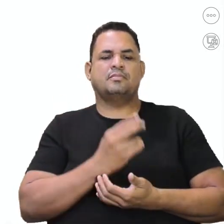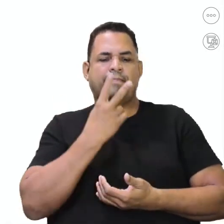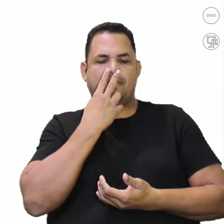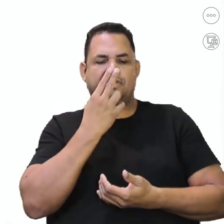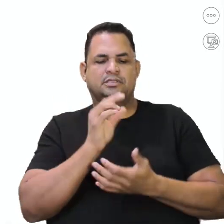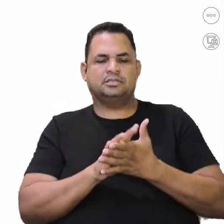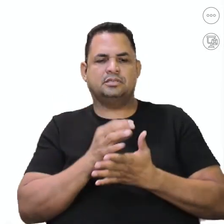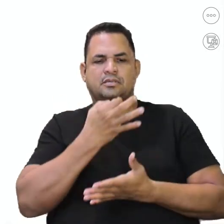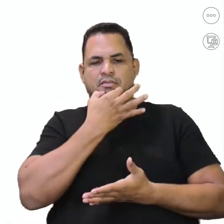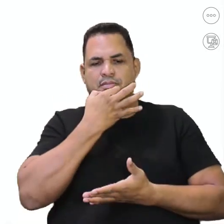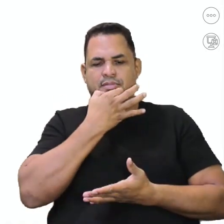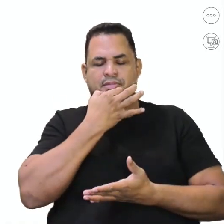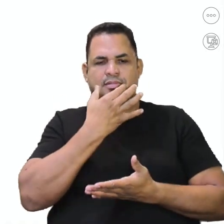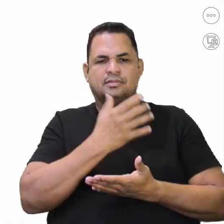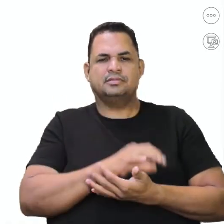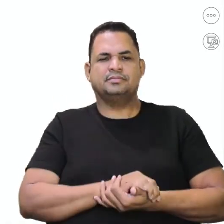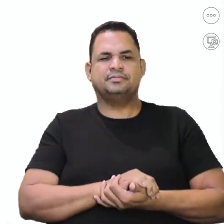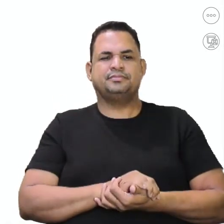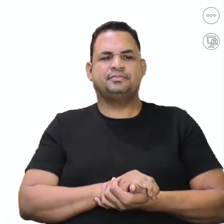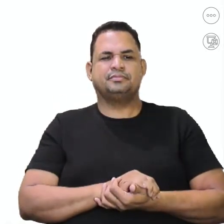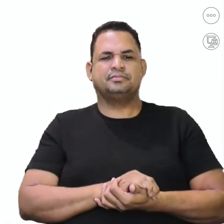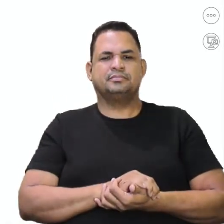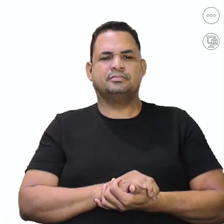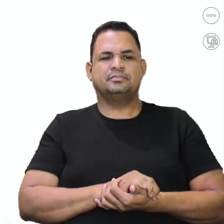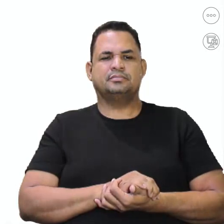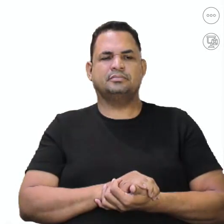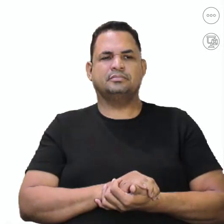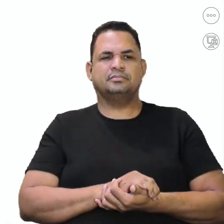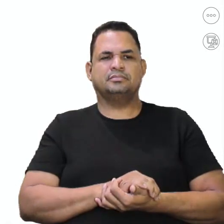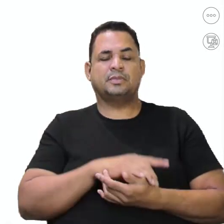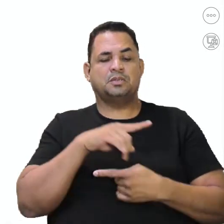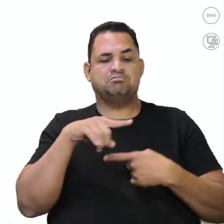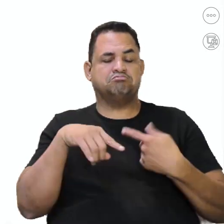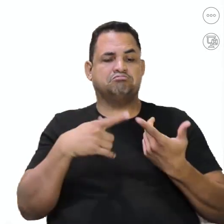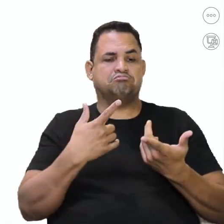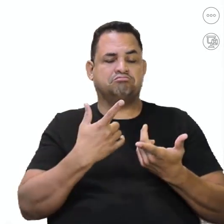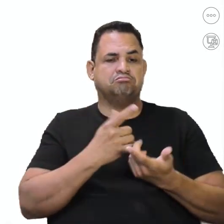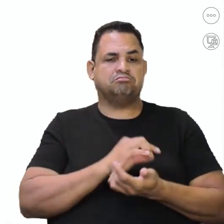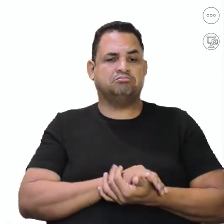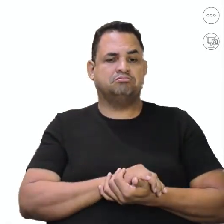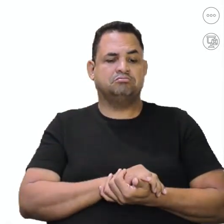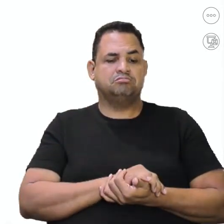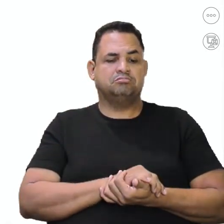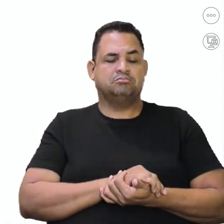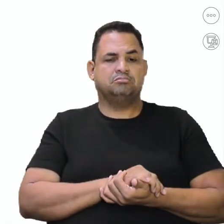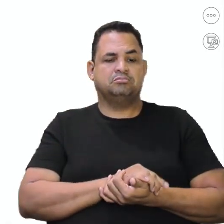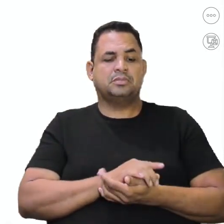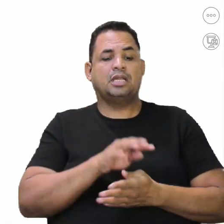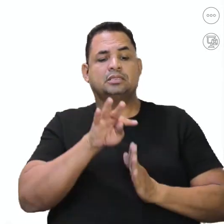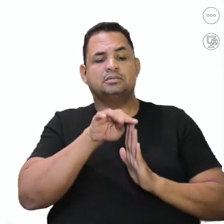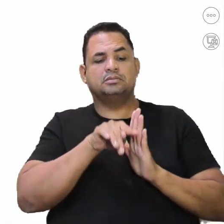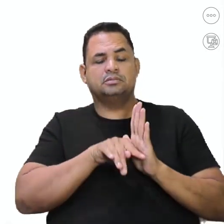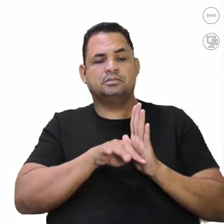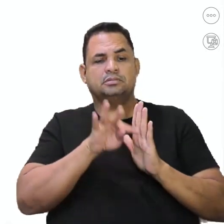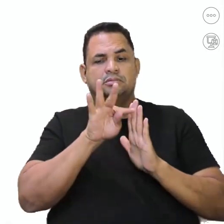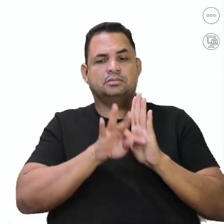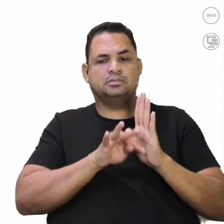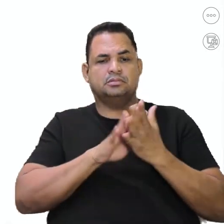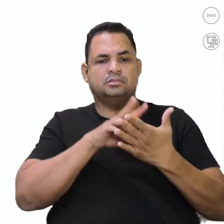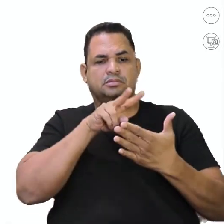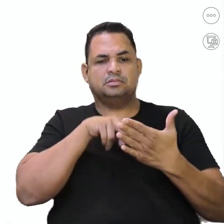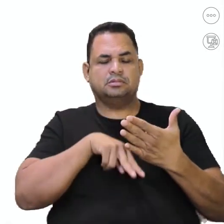cognatas em inglês. Pronto, um artigo sobre palavras cognatas em inglês. É sobre o seu interesse. Você iria lá você iria lá no texto